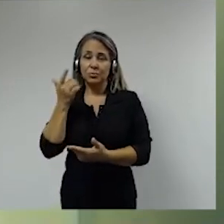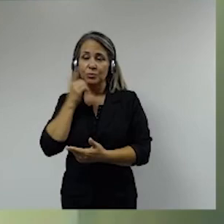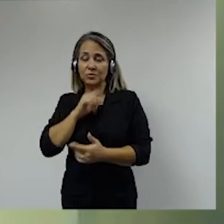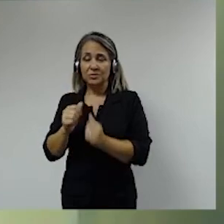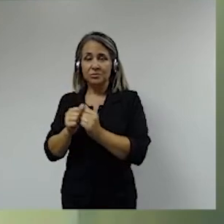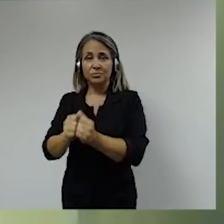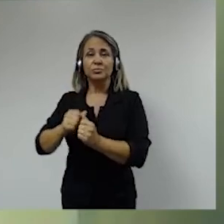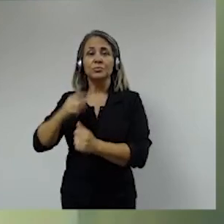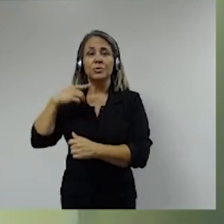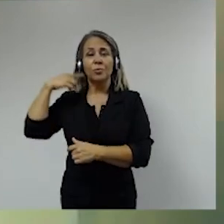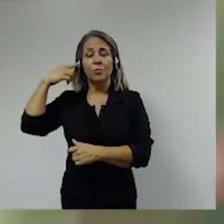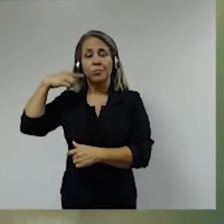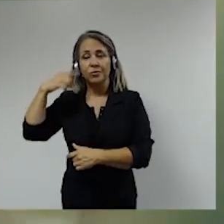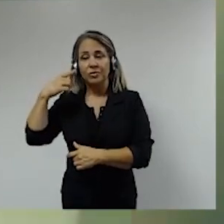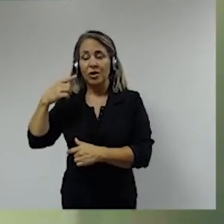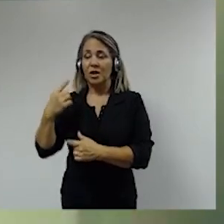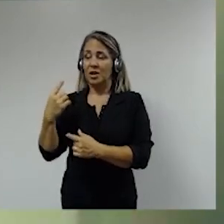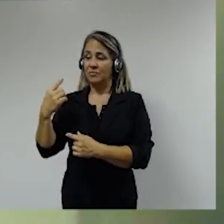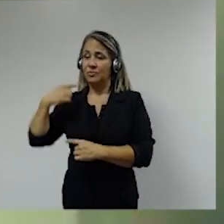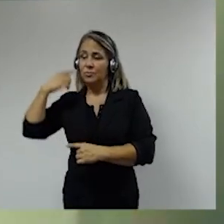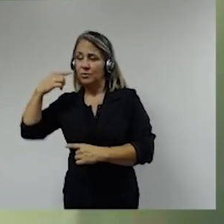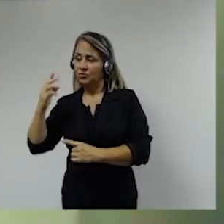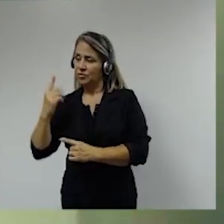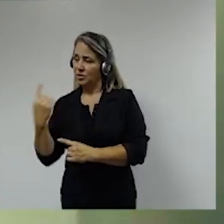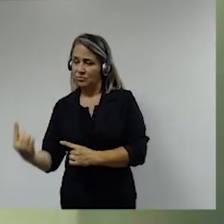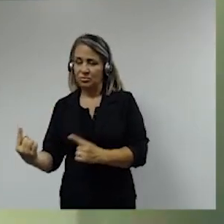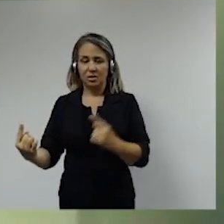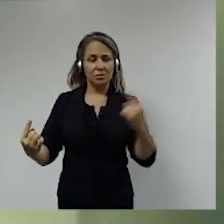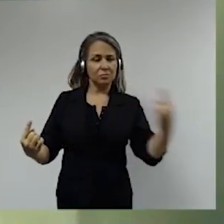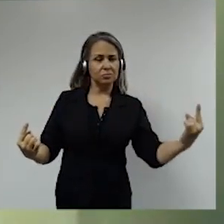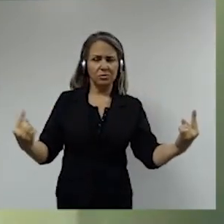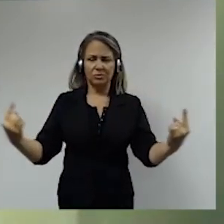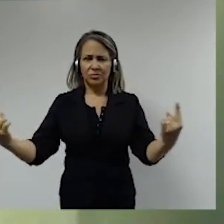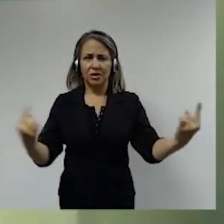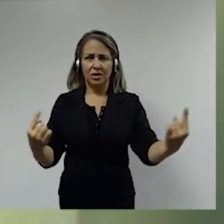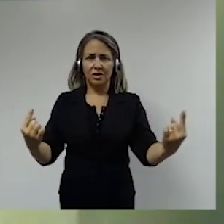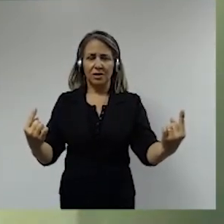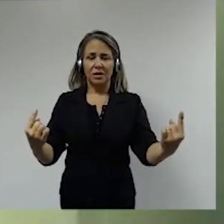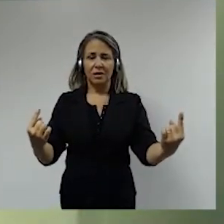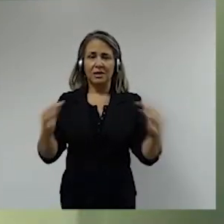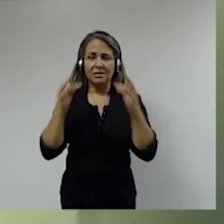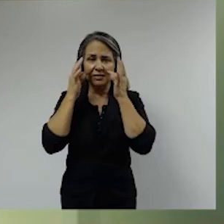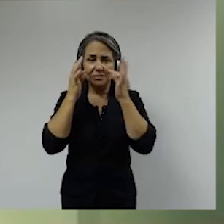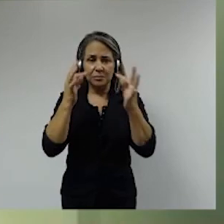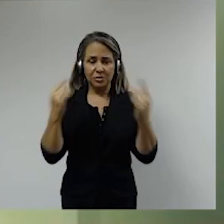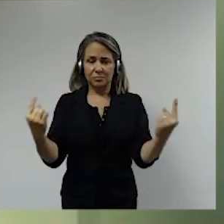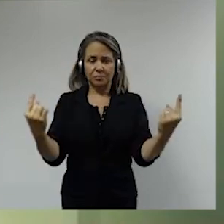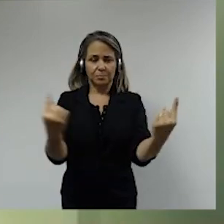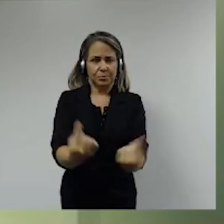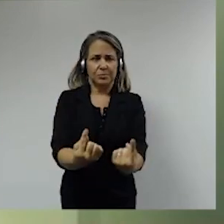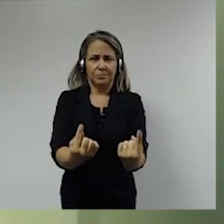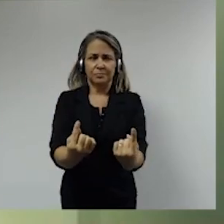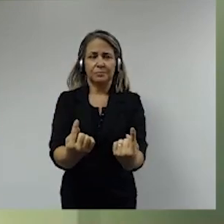magistrado, o advogado de um lado, o advogado do outro, e ele do outro, e as testemunhas.